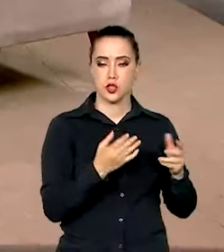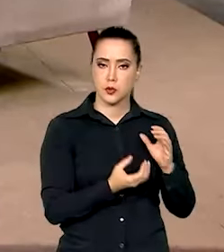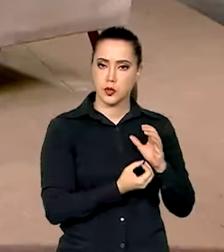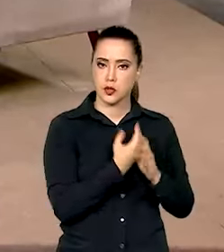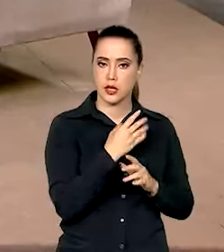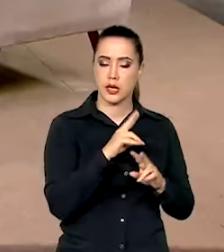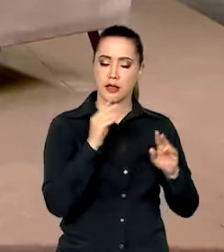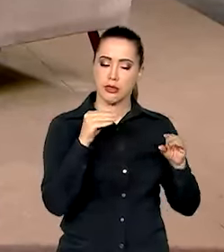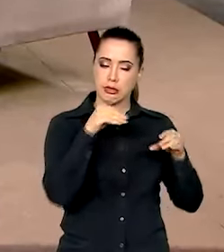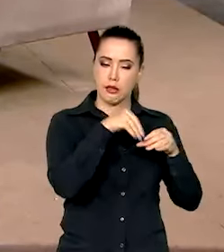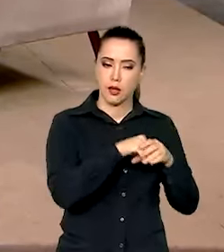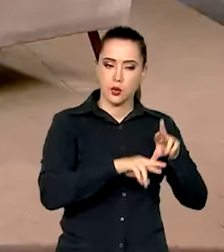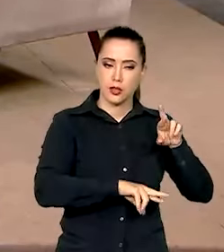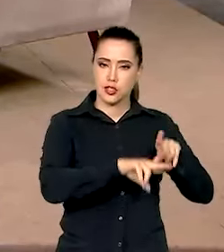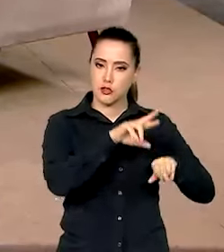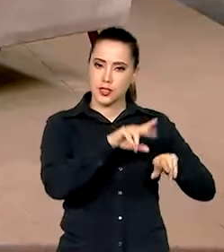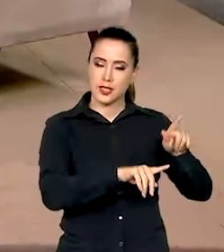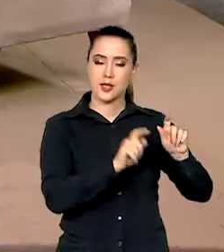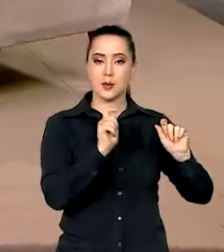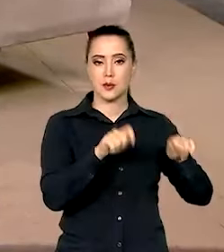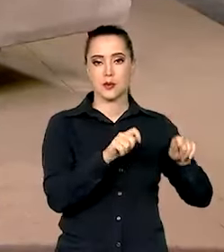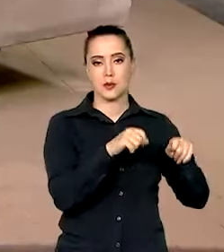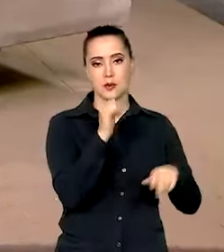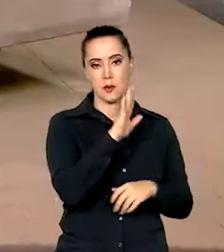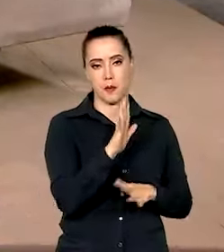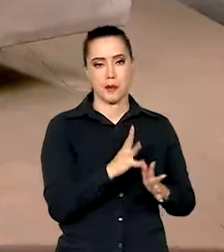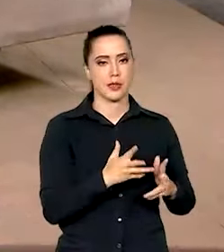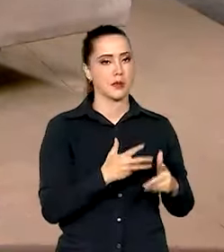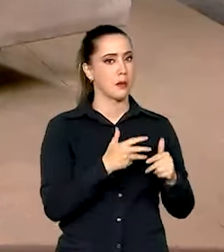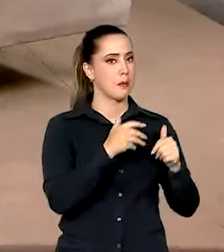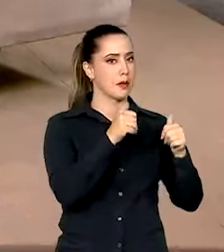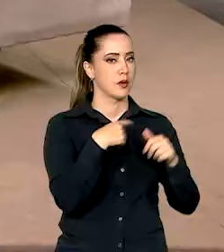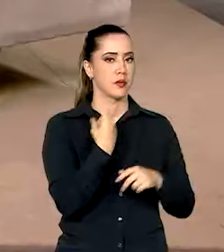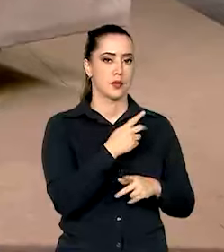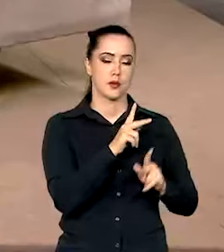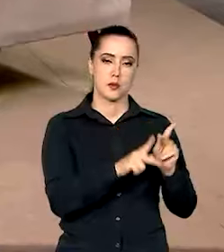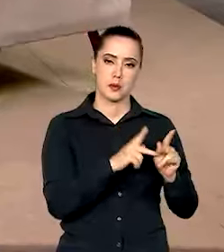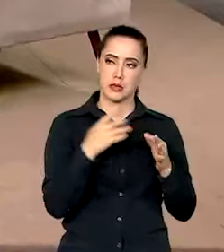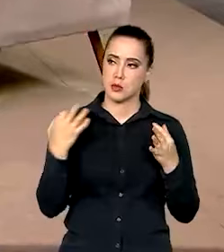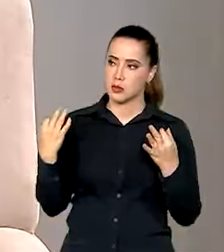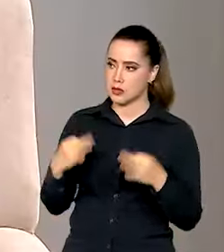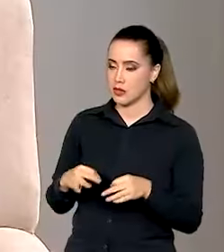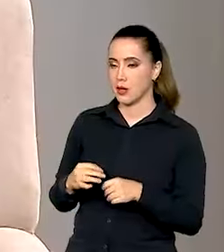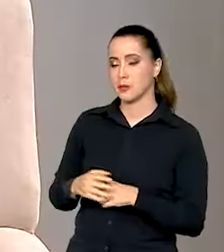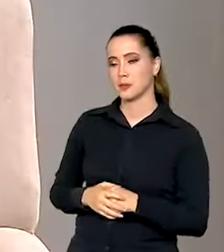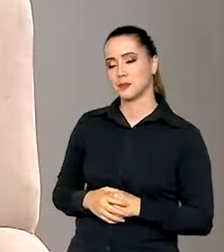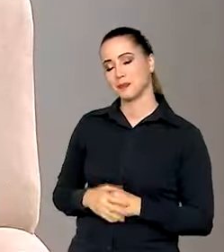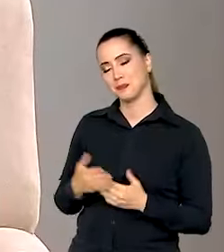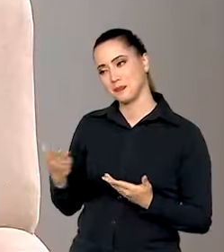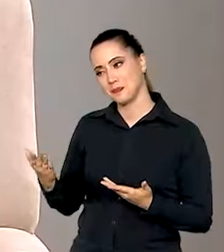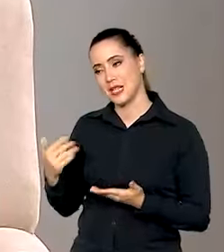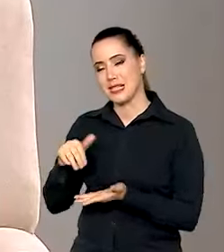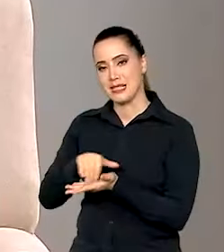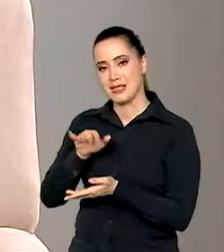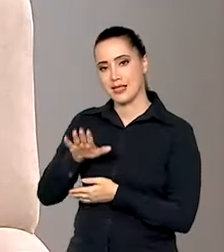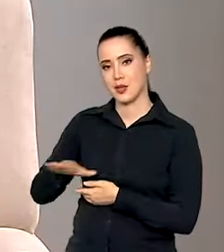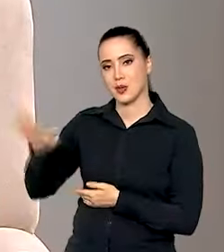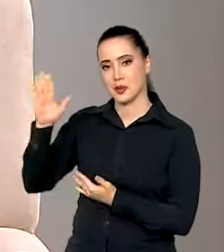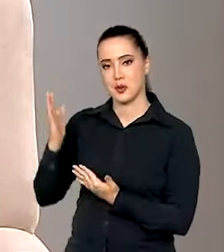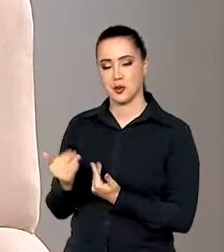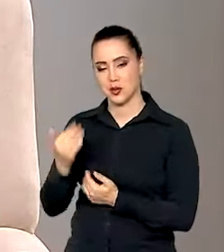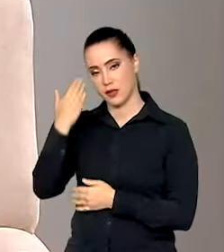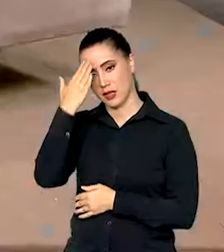na diversidade, né, um Brasil muito melhor para nosso povo. Tá certo. Ronald Sorriso, secretário nacional da